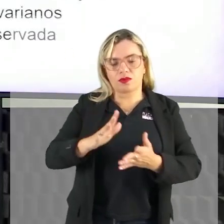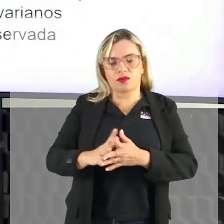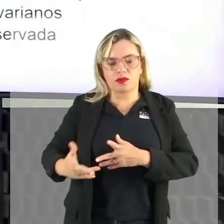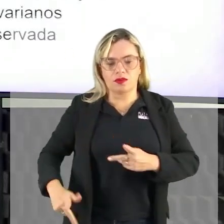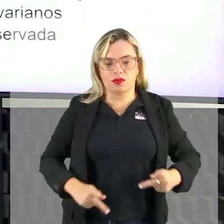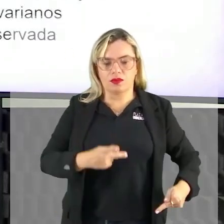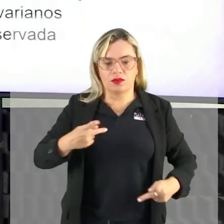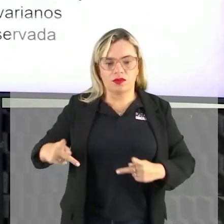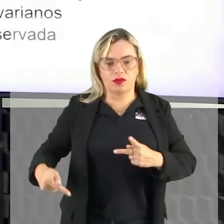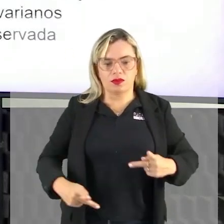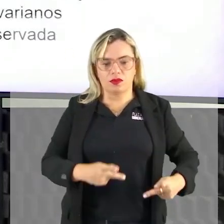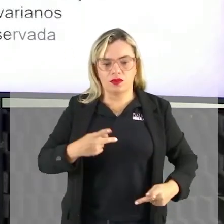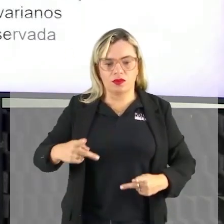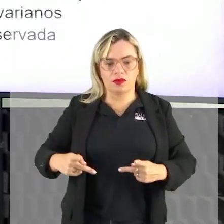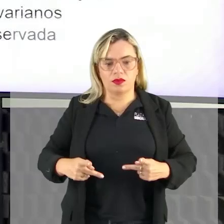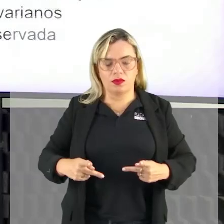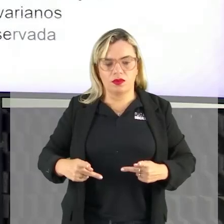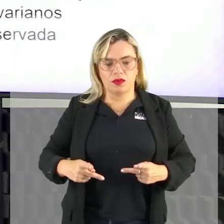hormônios aqui, ó.